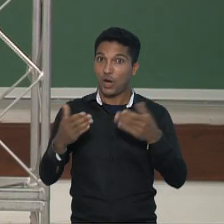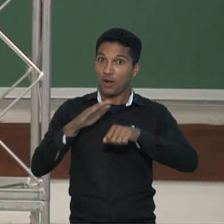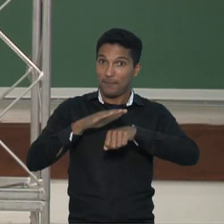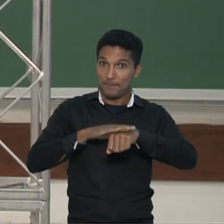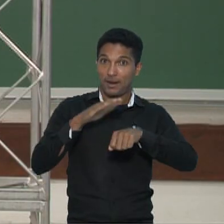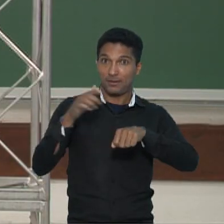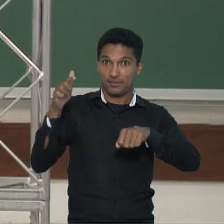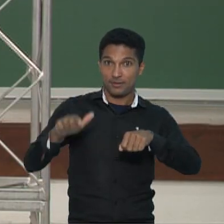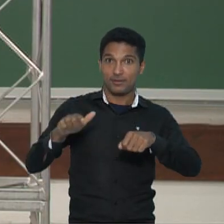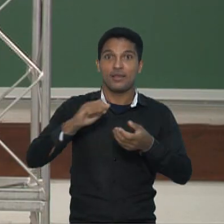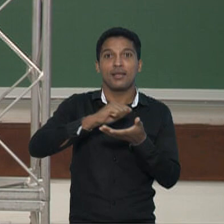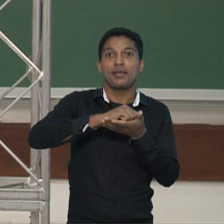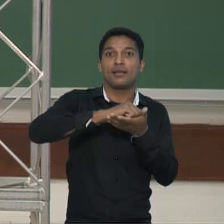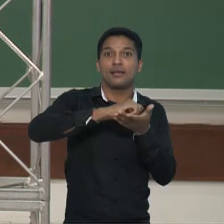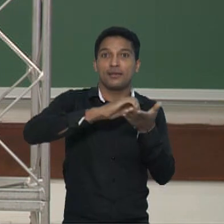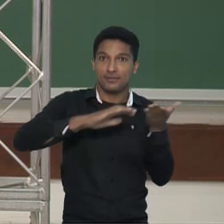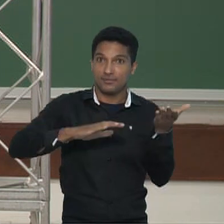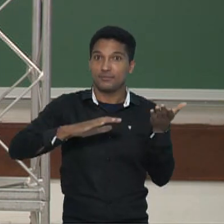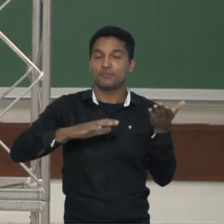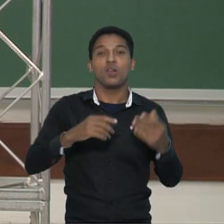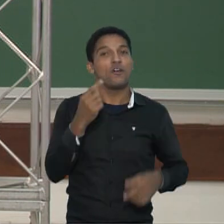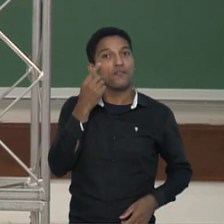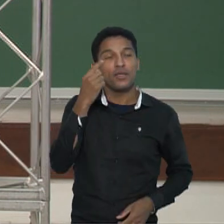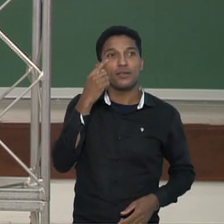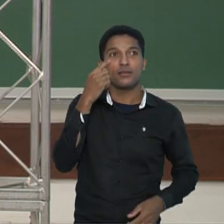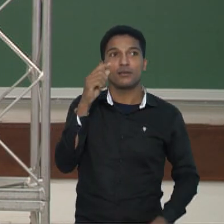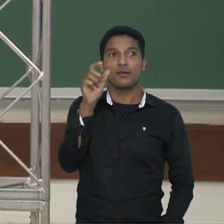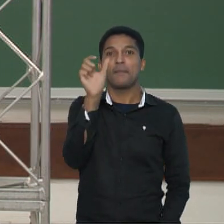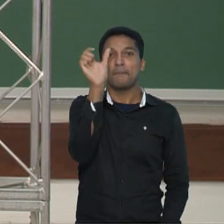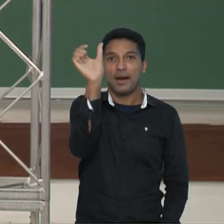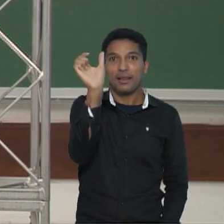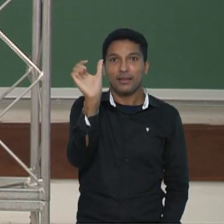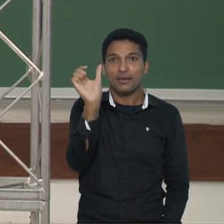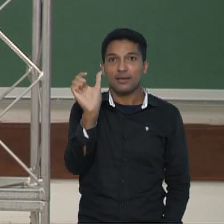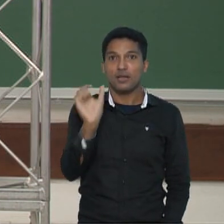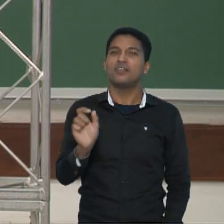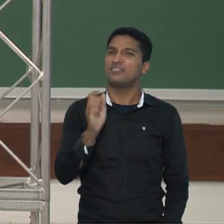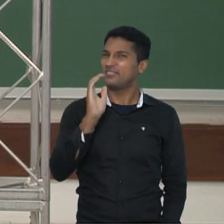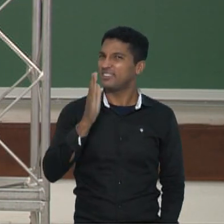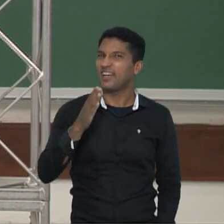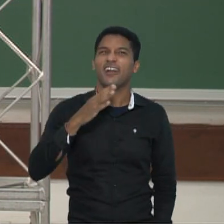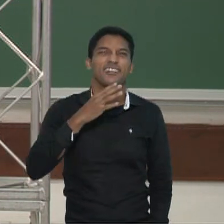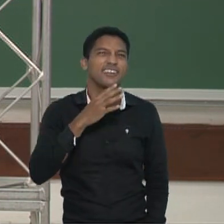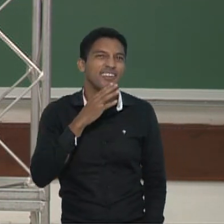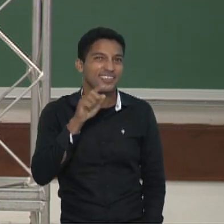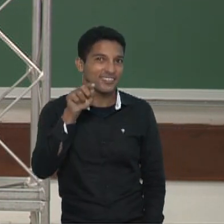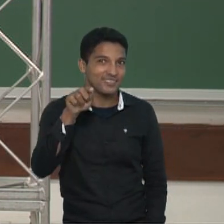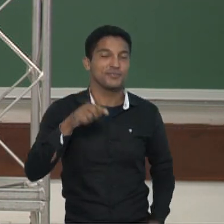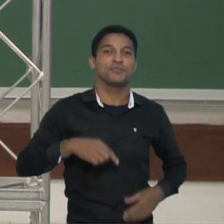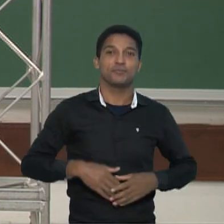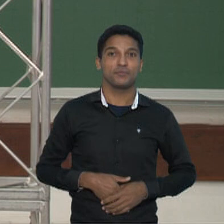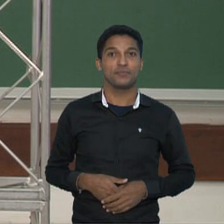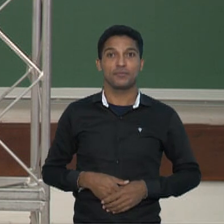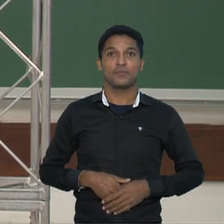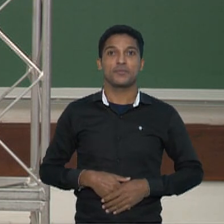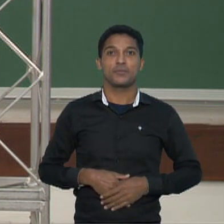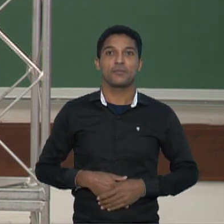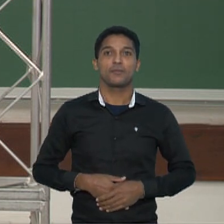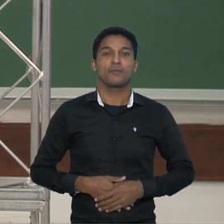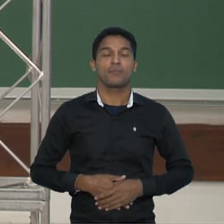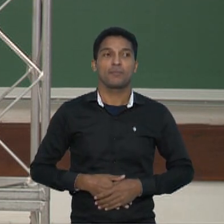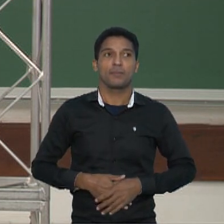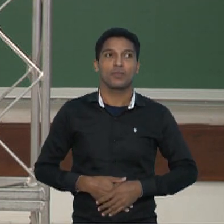lá, todas as palavrinhas que vocês também já conhecem. Então vamos passar agora esses